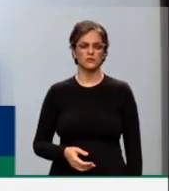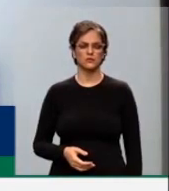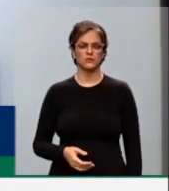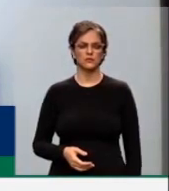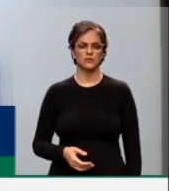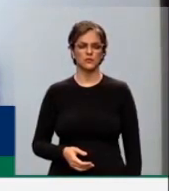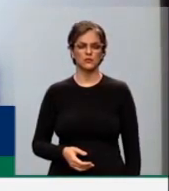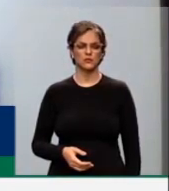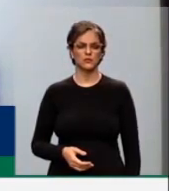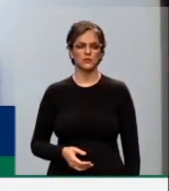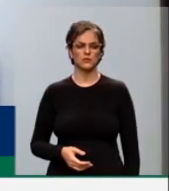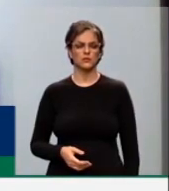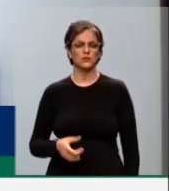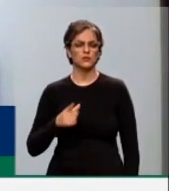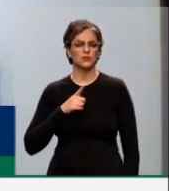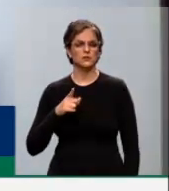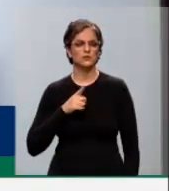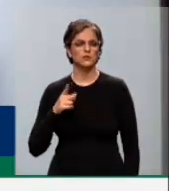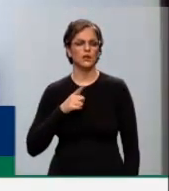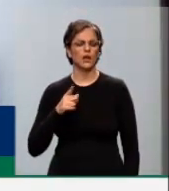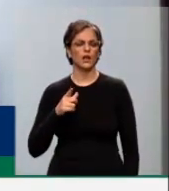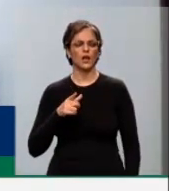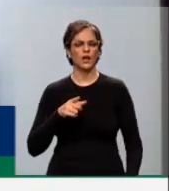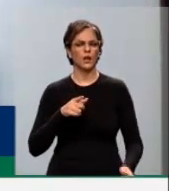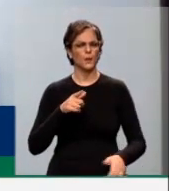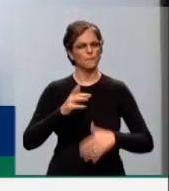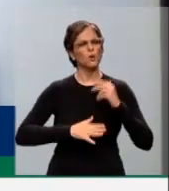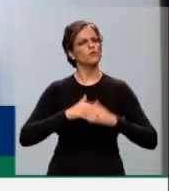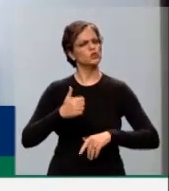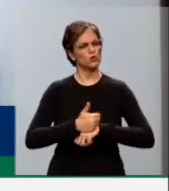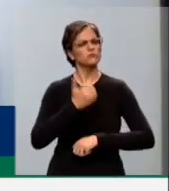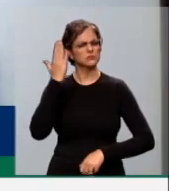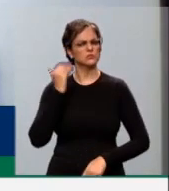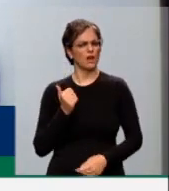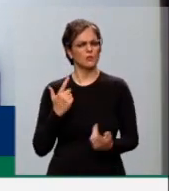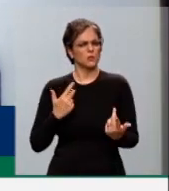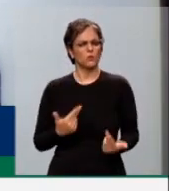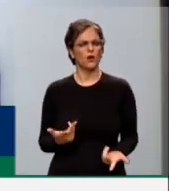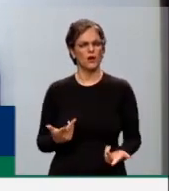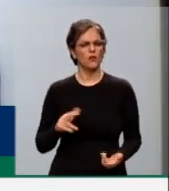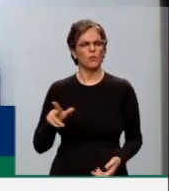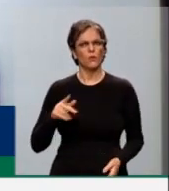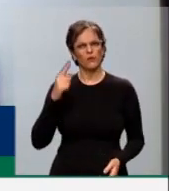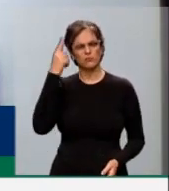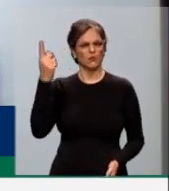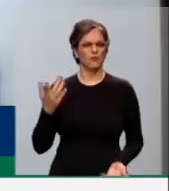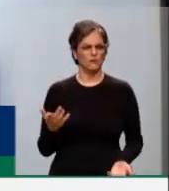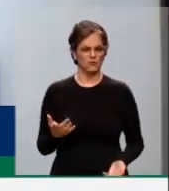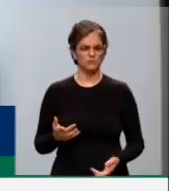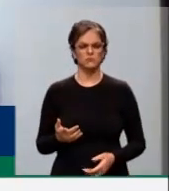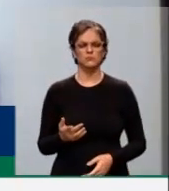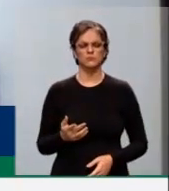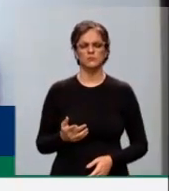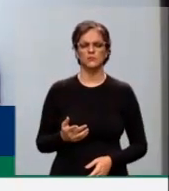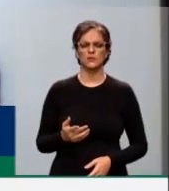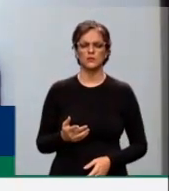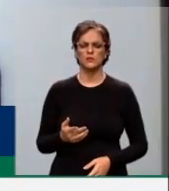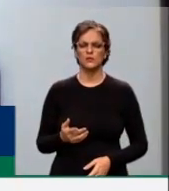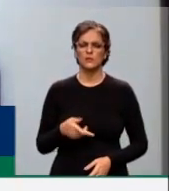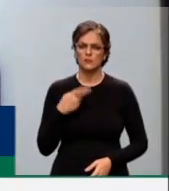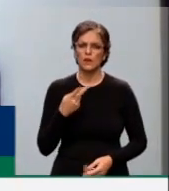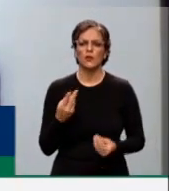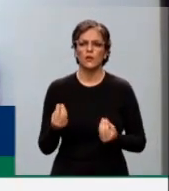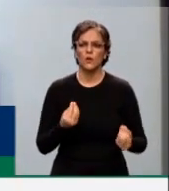pessoas e pesquisadoras da área da saúde que pode falar melhor sobre isso, mas a gente está falando de como que o